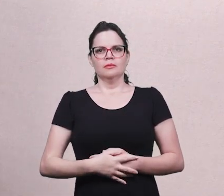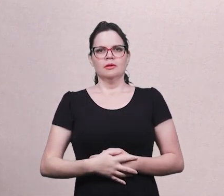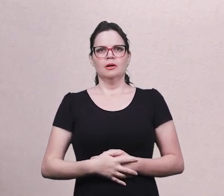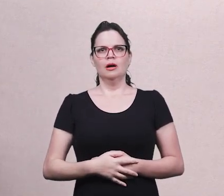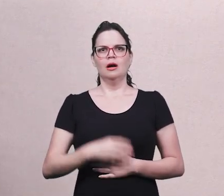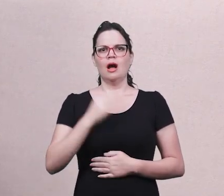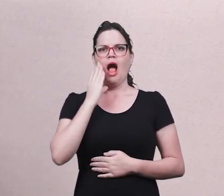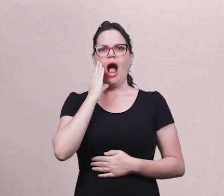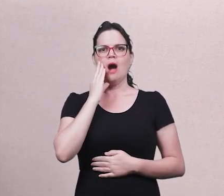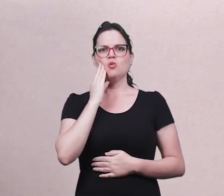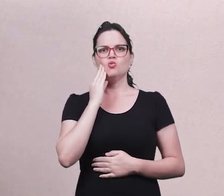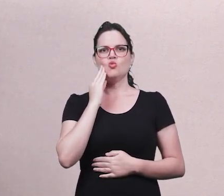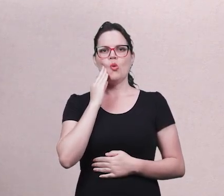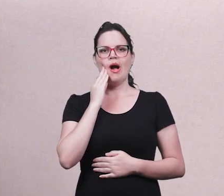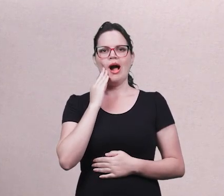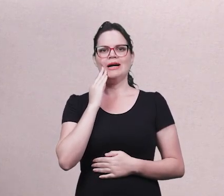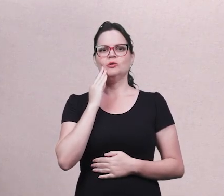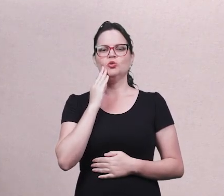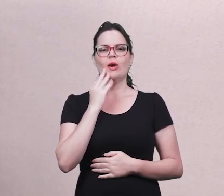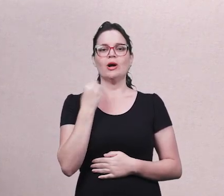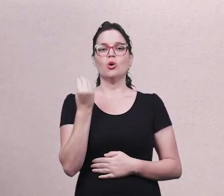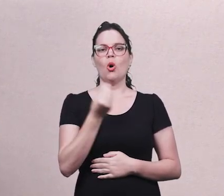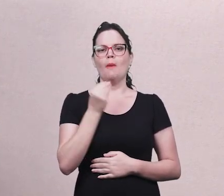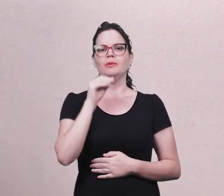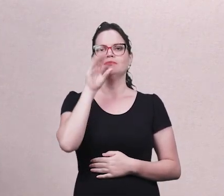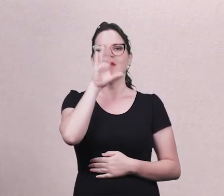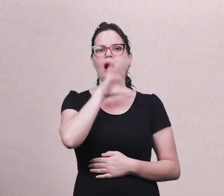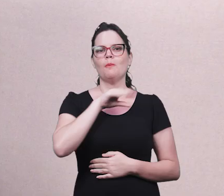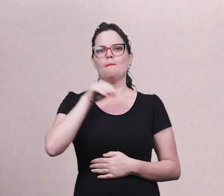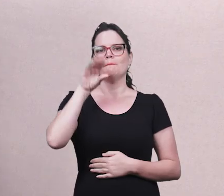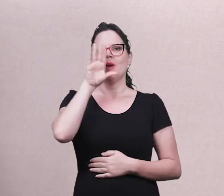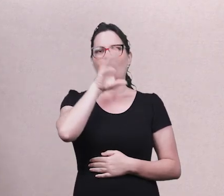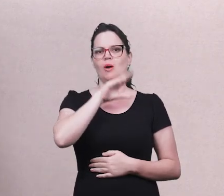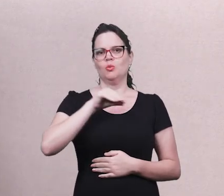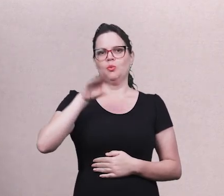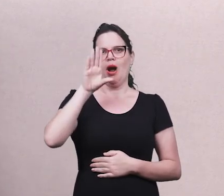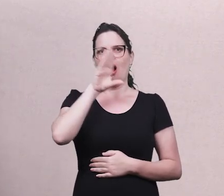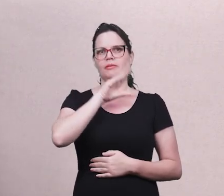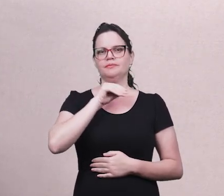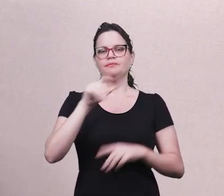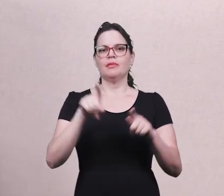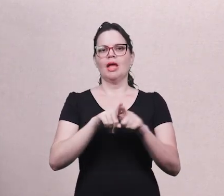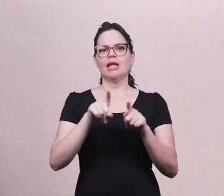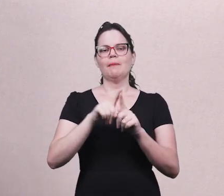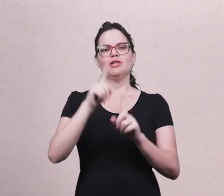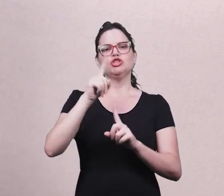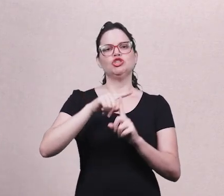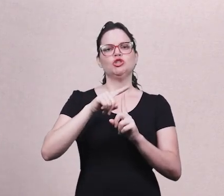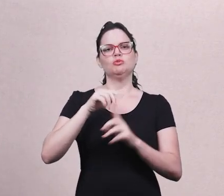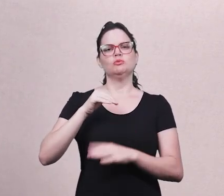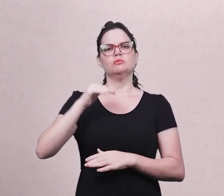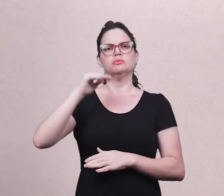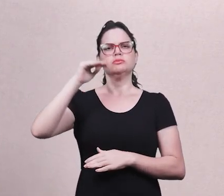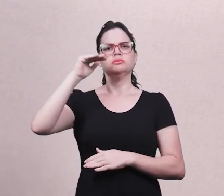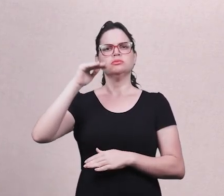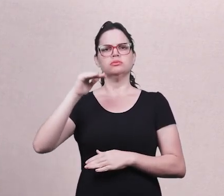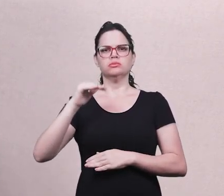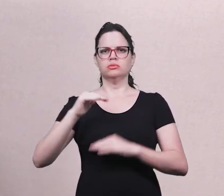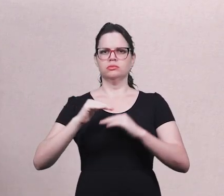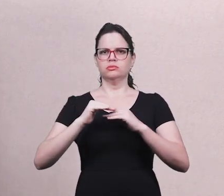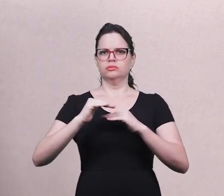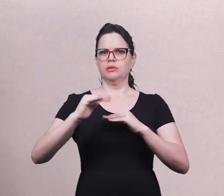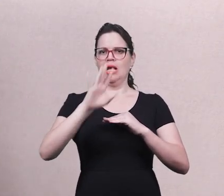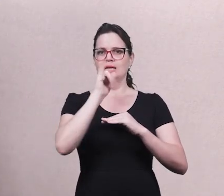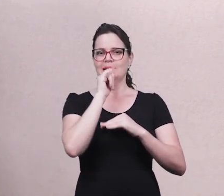tem que dominar a articulação. E, consequentemente, ela precisa aprender as entonações, tornar